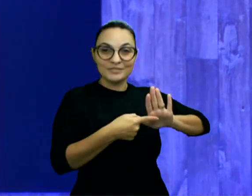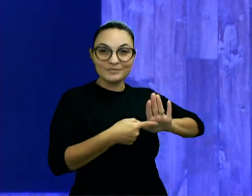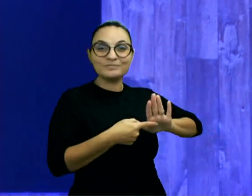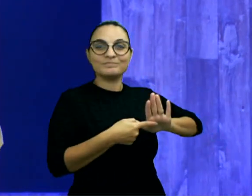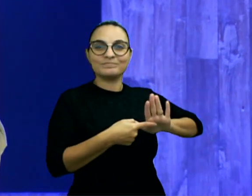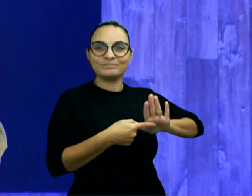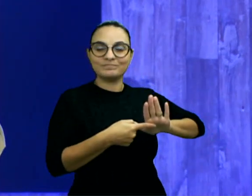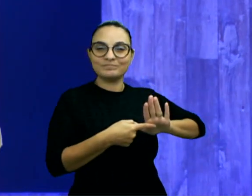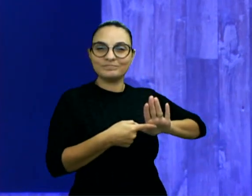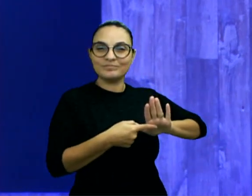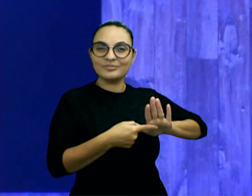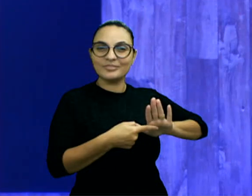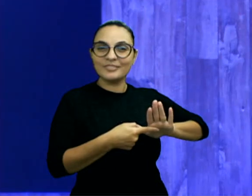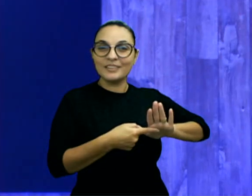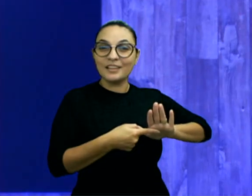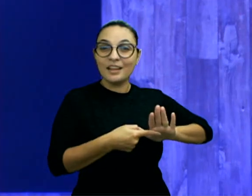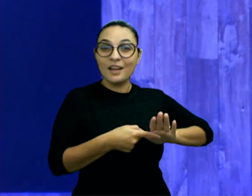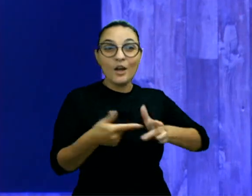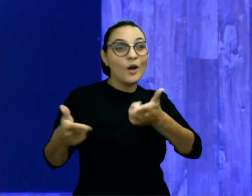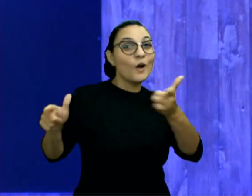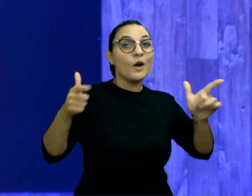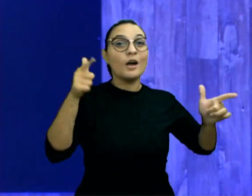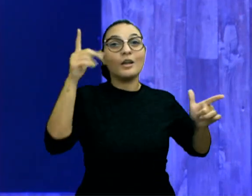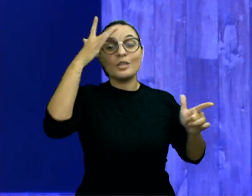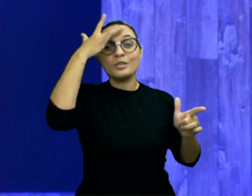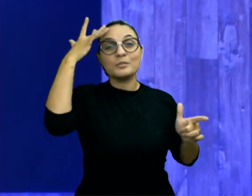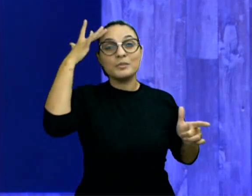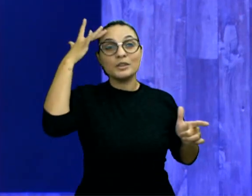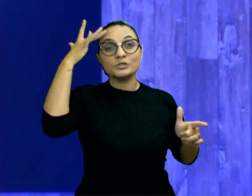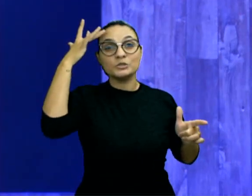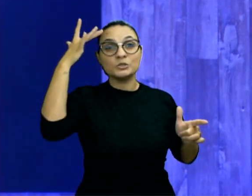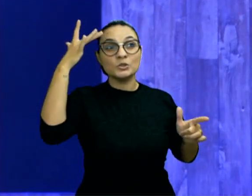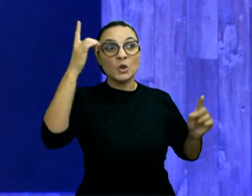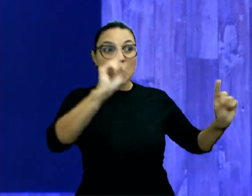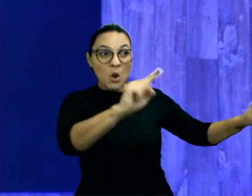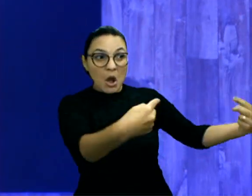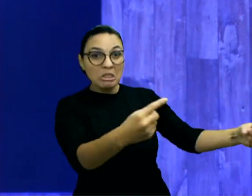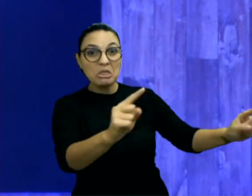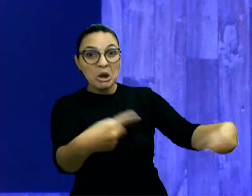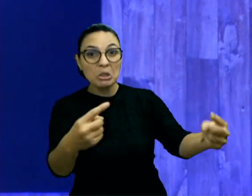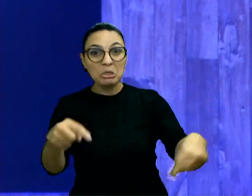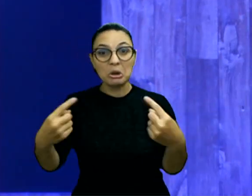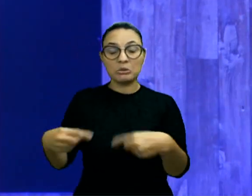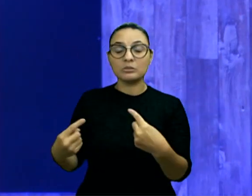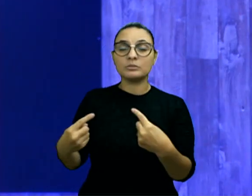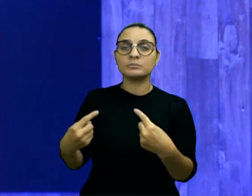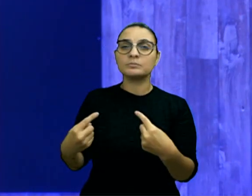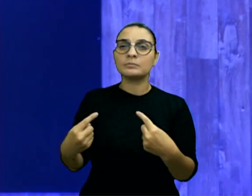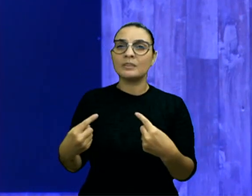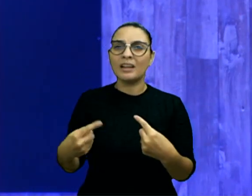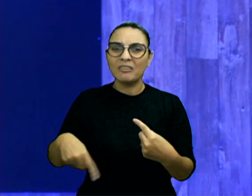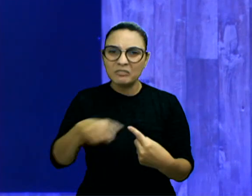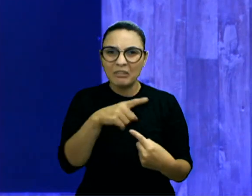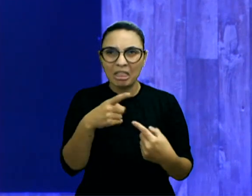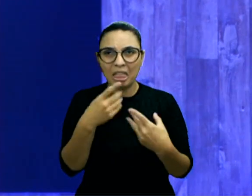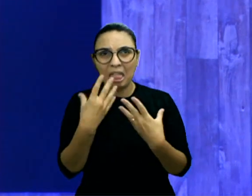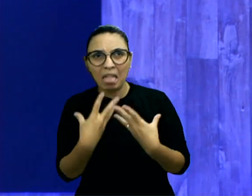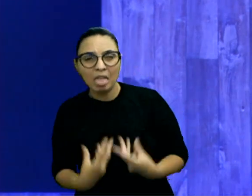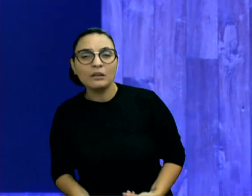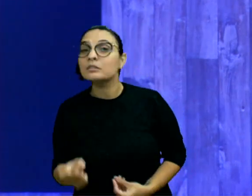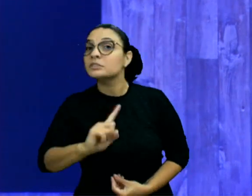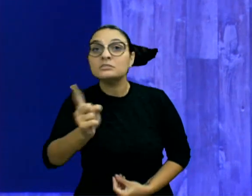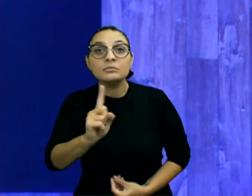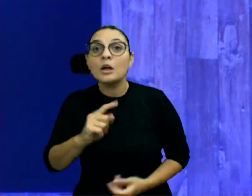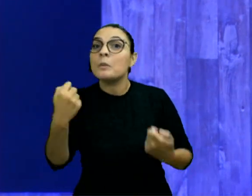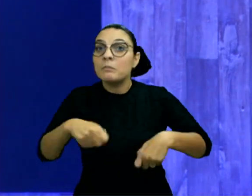se destacando, muitos vão querer te perseguir, mas permaneça firme.